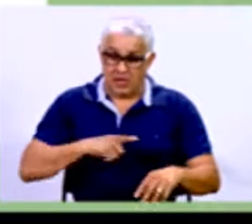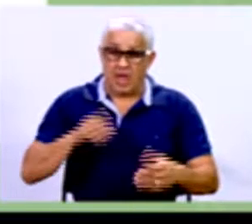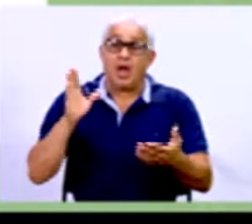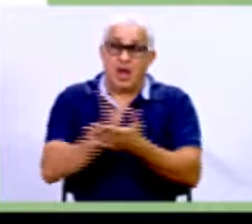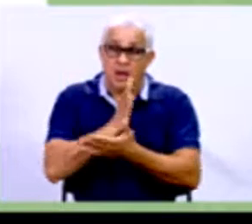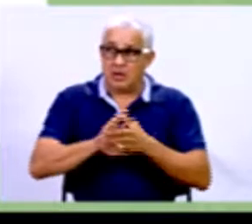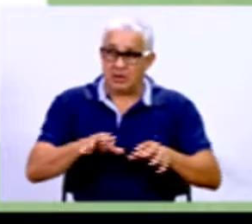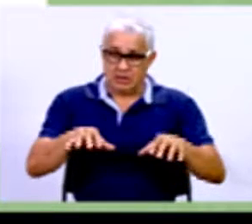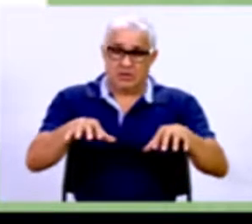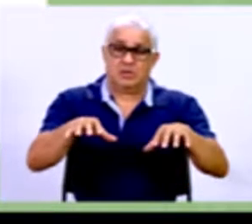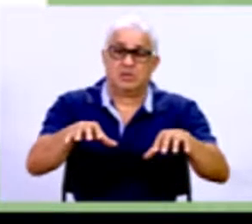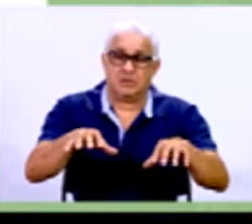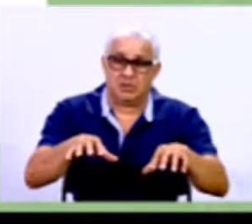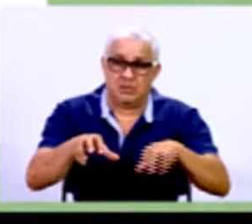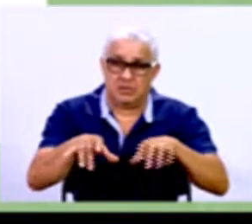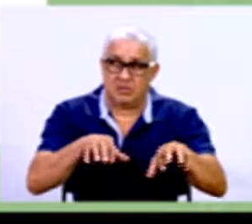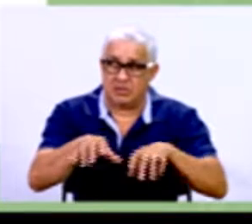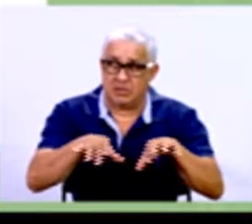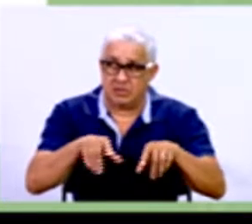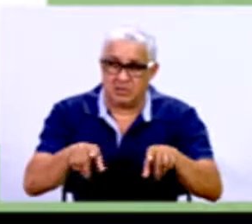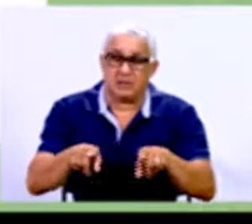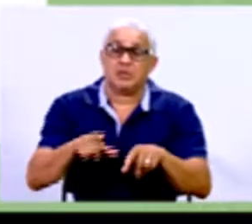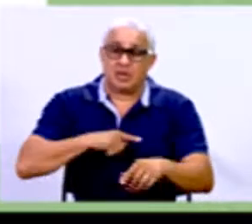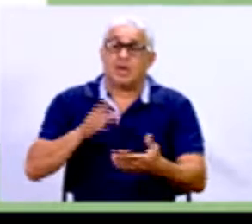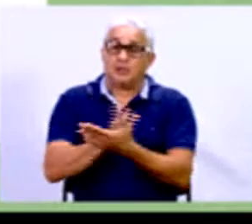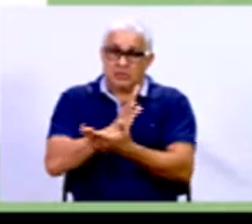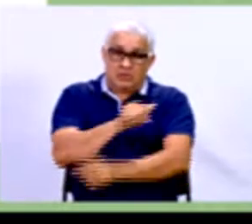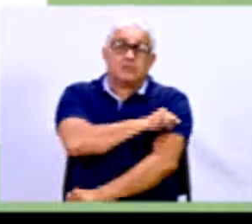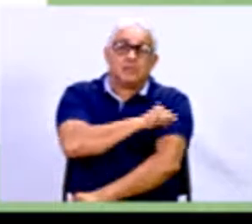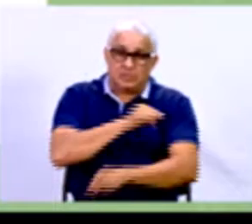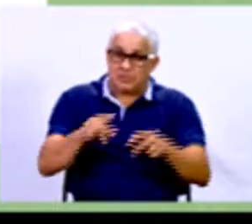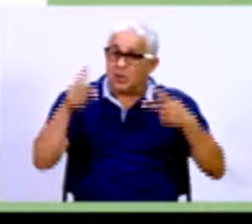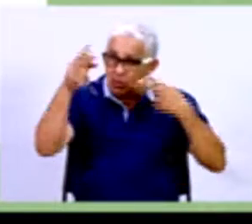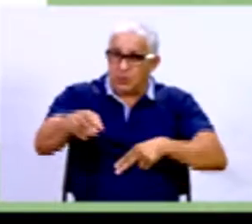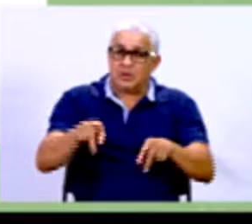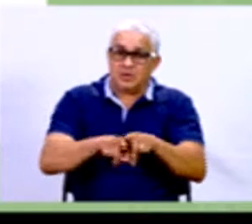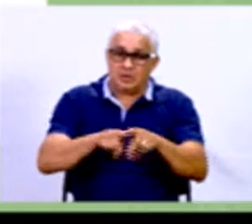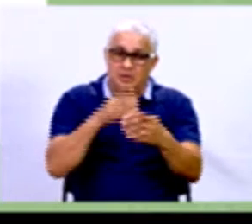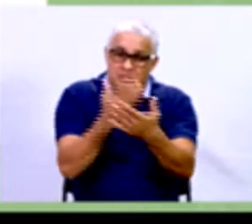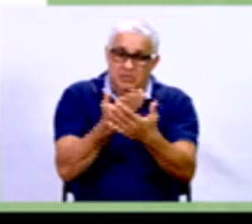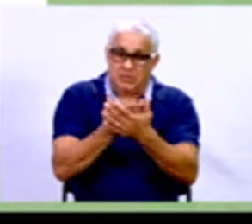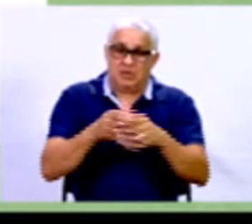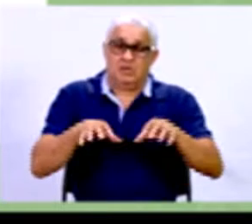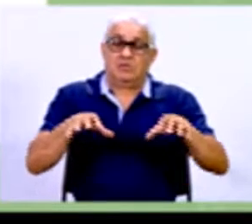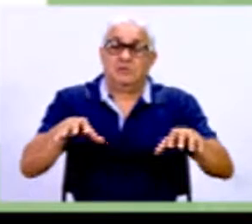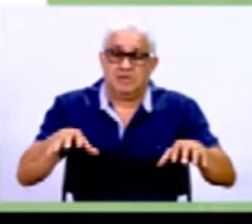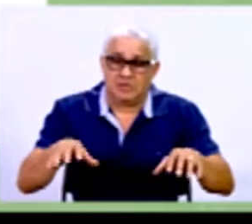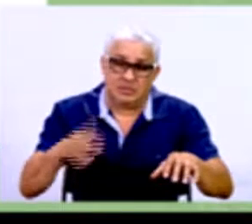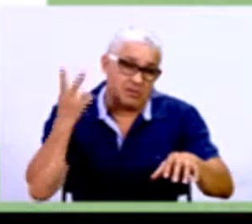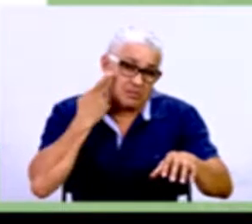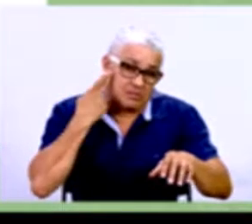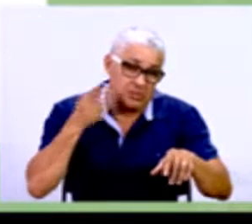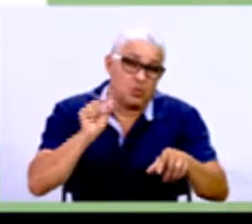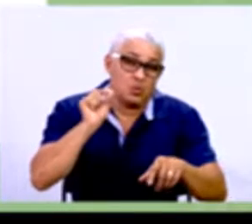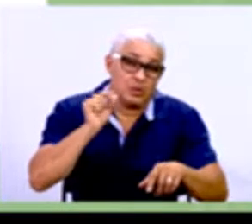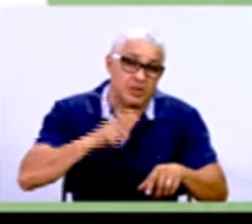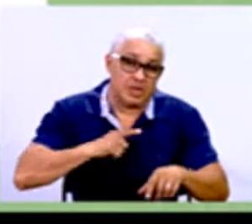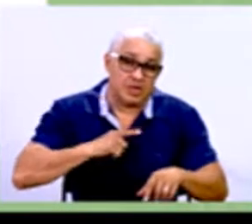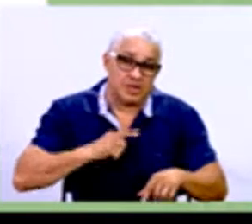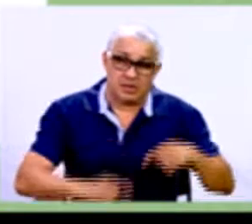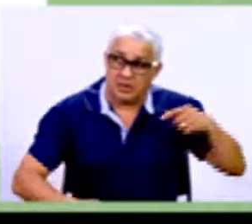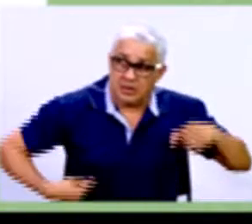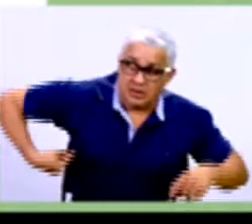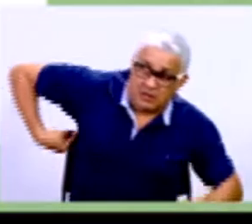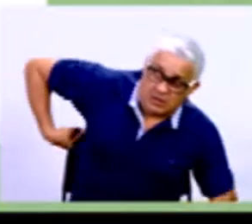exatamente isso, né? Estudando ali e sem encostar a coluna na cadeira, né? Então, isso é muito comum. E o que tem a ver